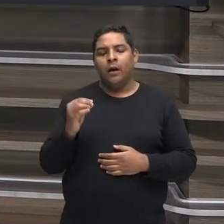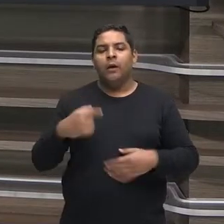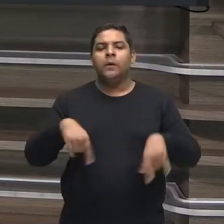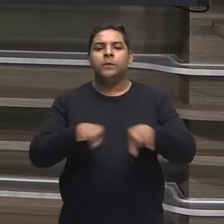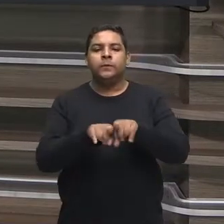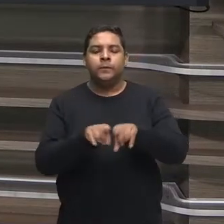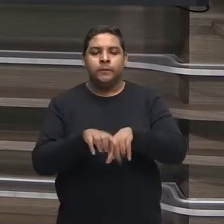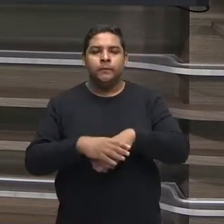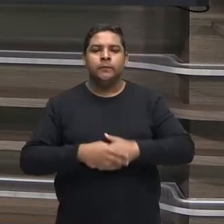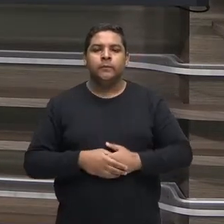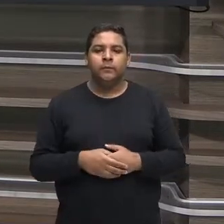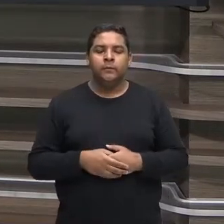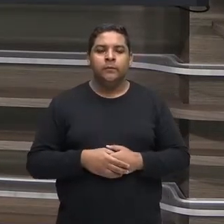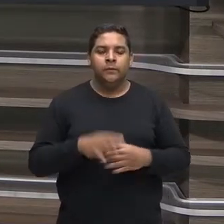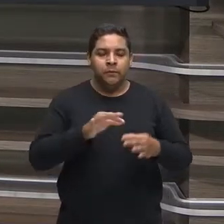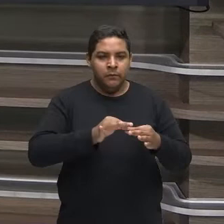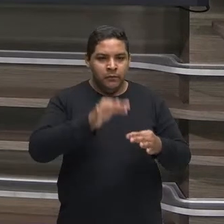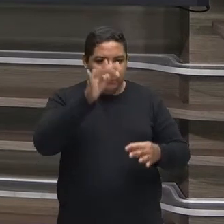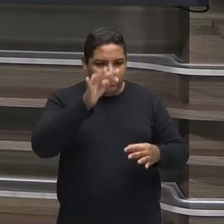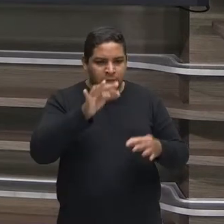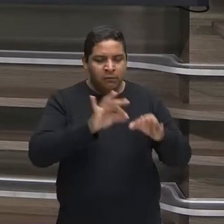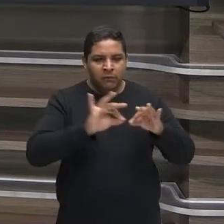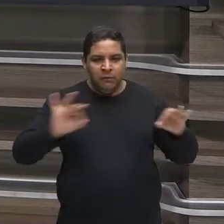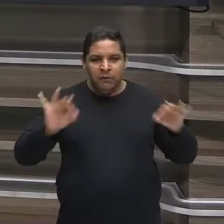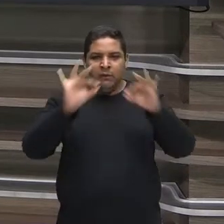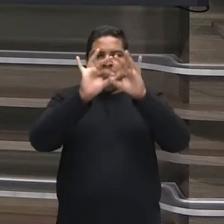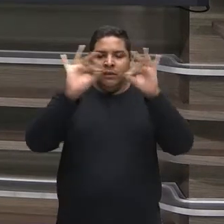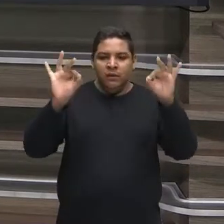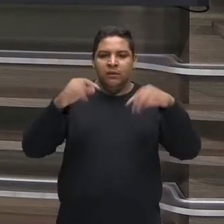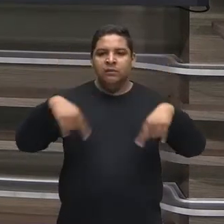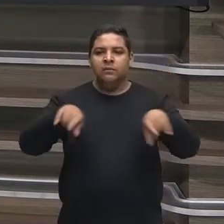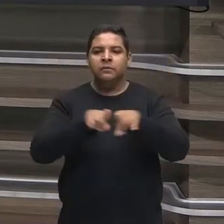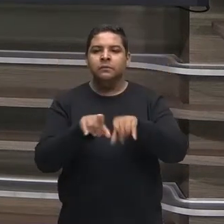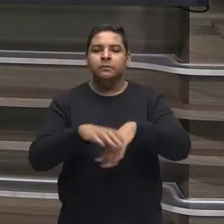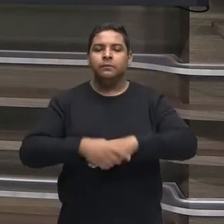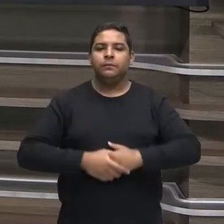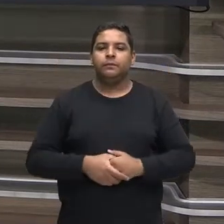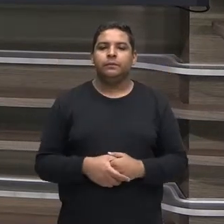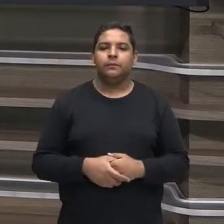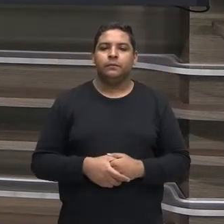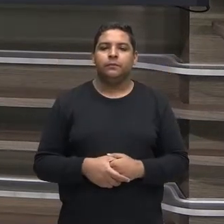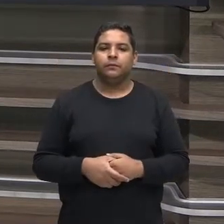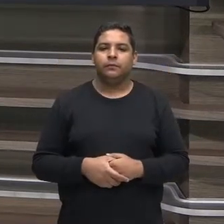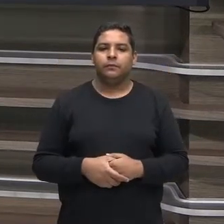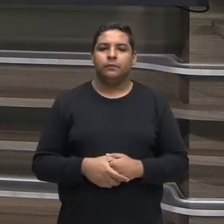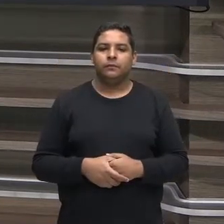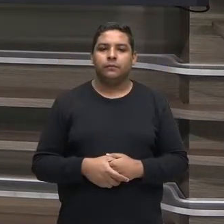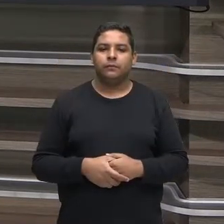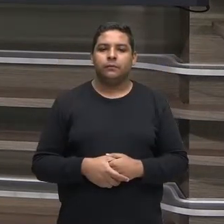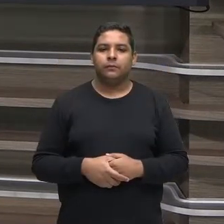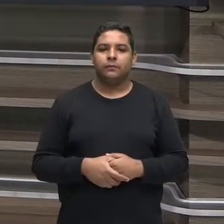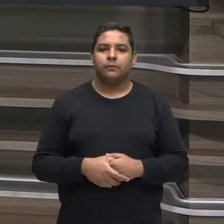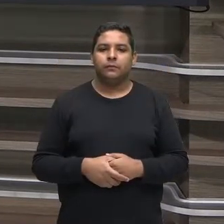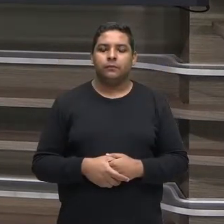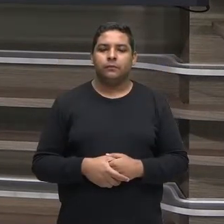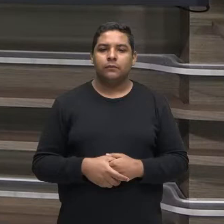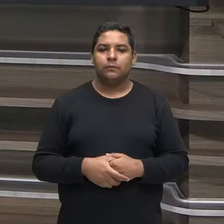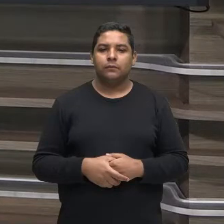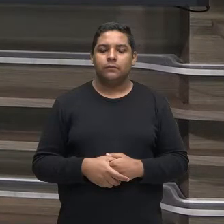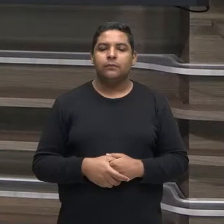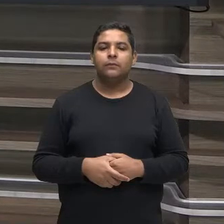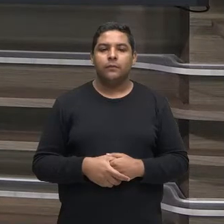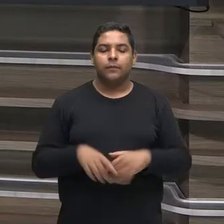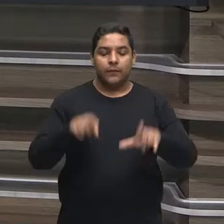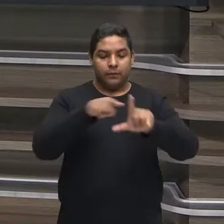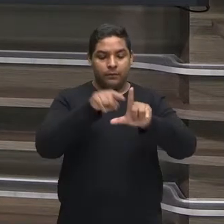identificam exatamente base maior e base menor. Então, os lados não paralelos eu olho onde existe um ângulo de 90